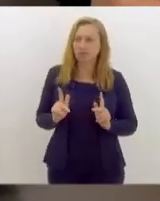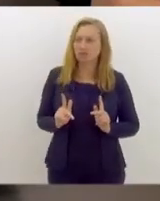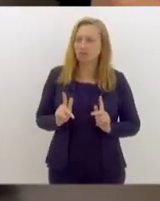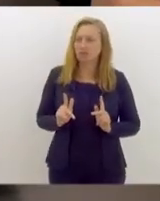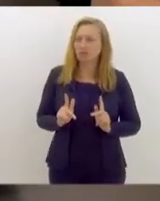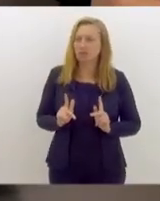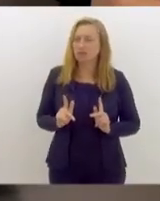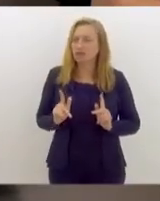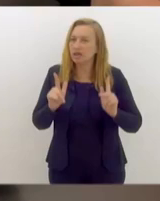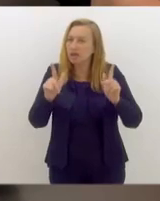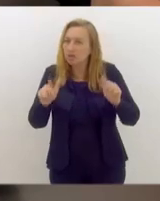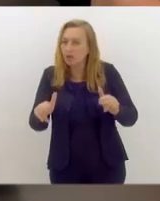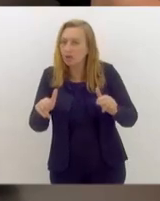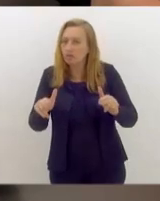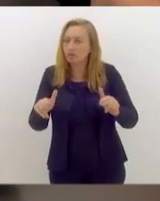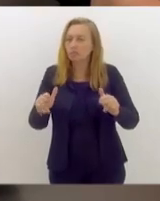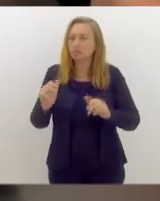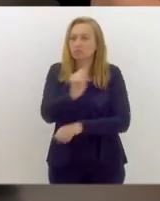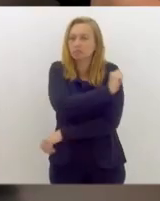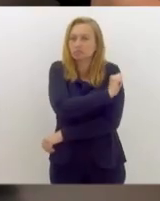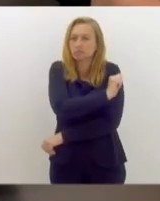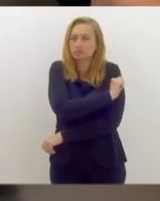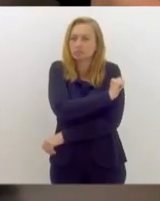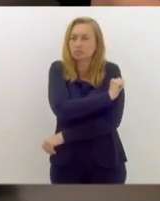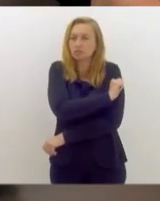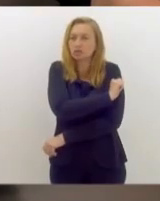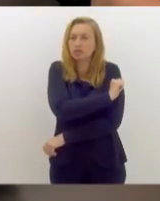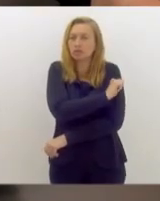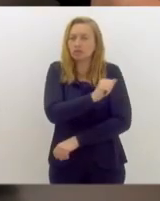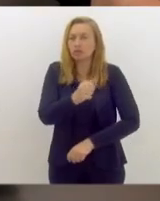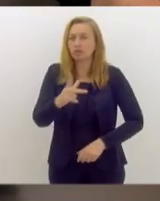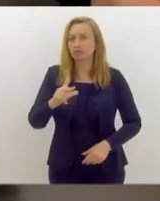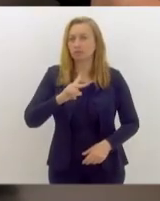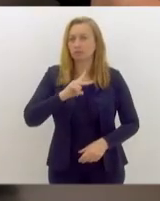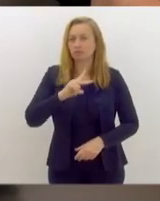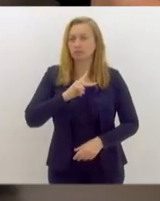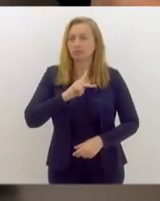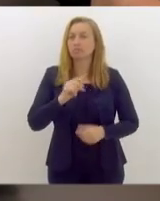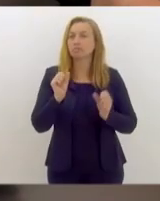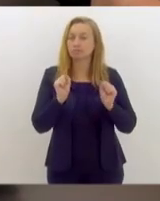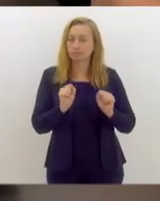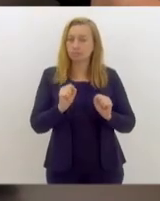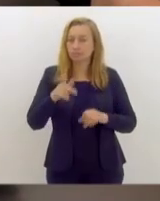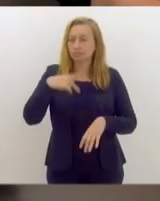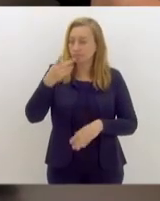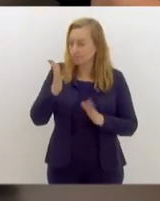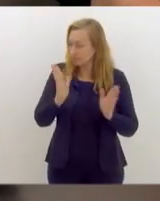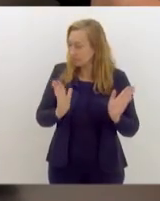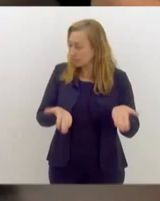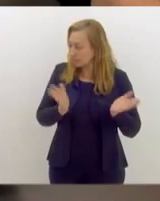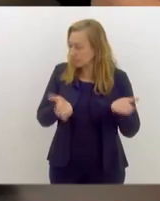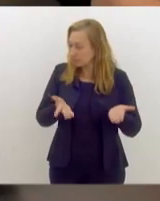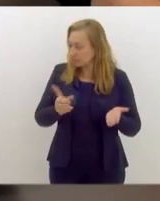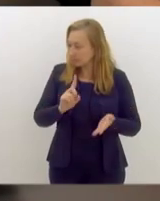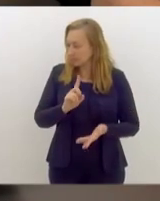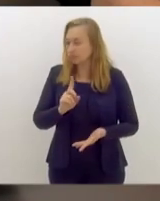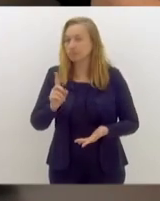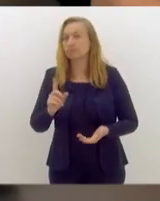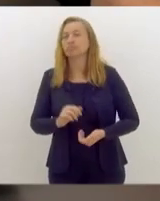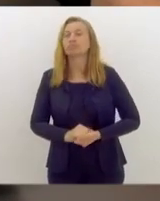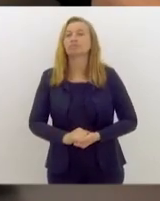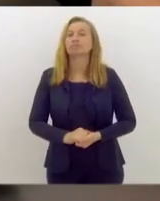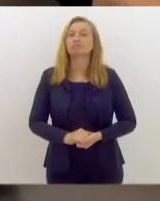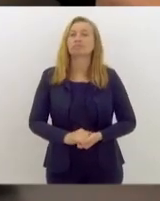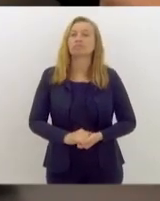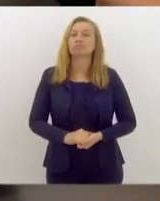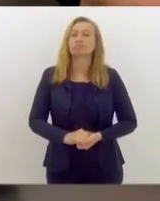aluno da escola privada? Nós podemos afirmar hoje, sem errar, que os alunos,